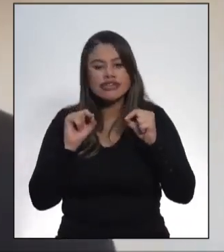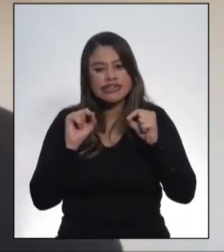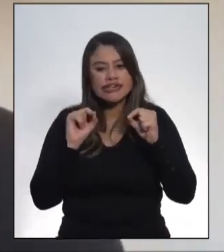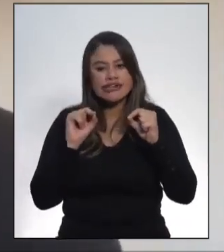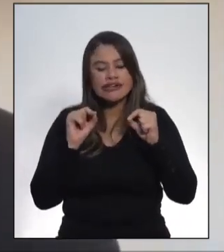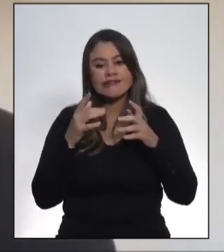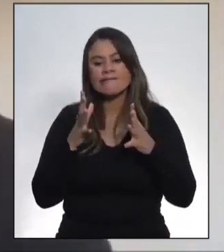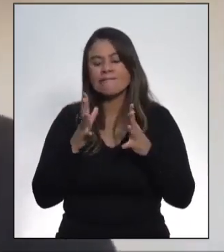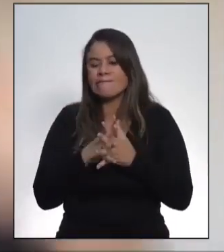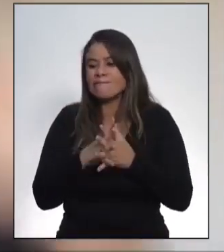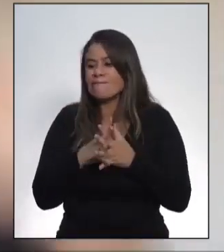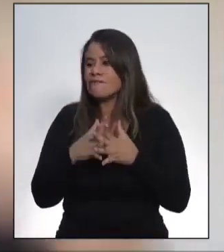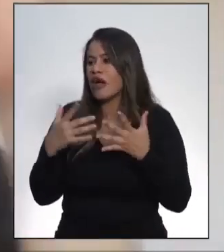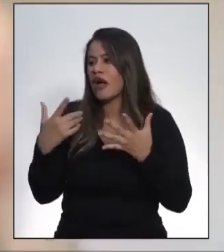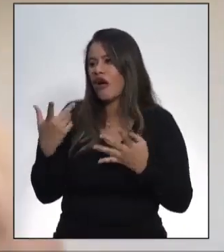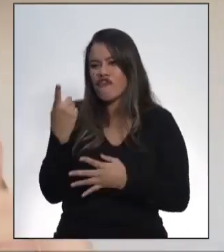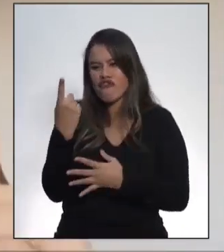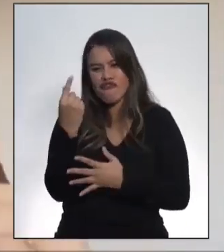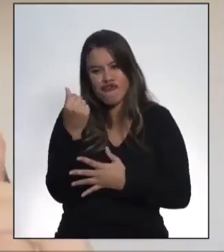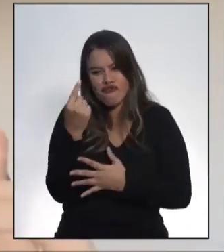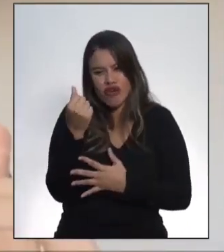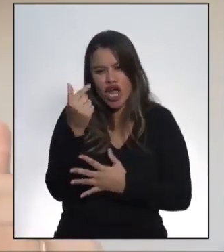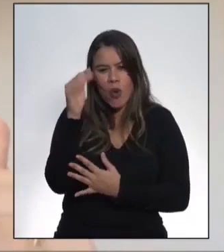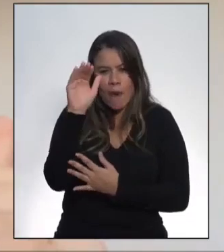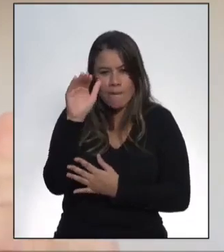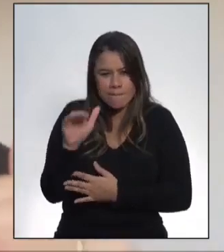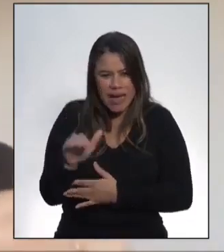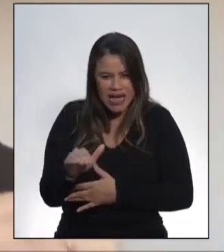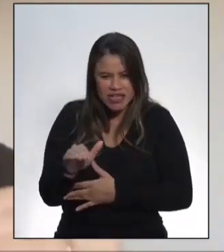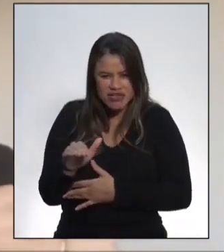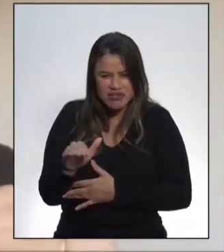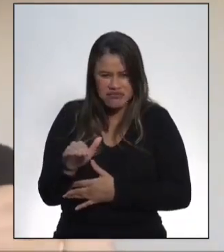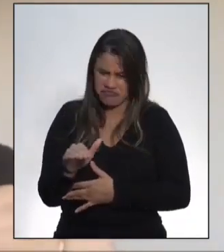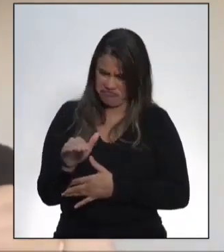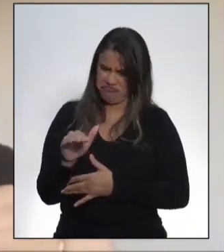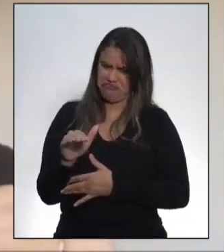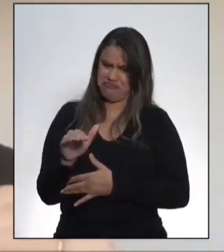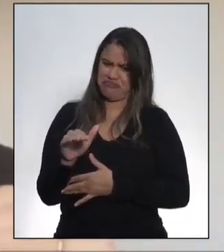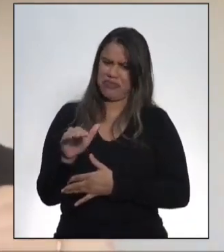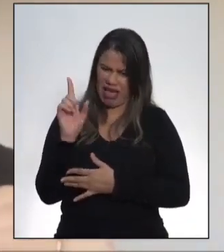vai ser ter um preço baixo para ter um volume de vendas